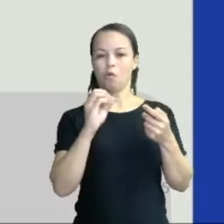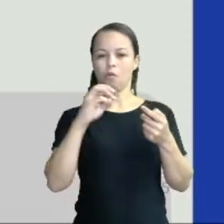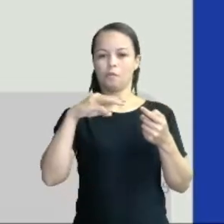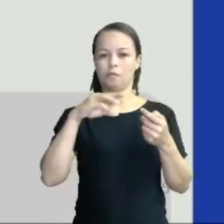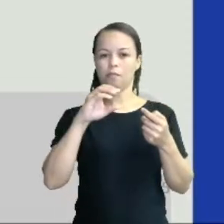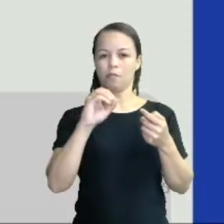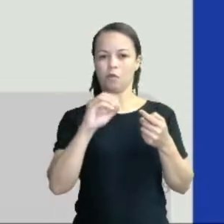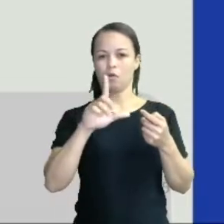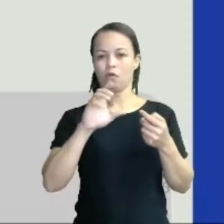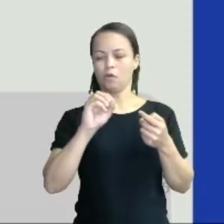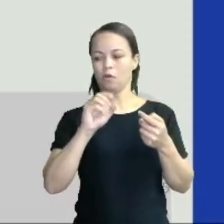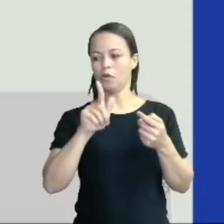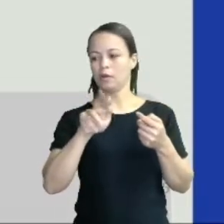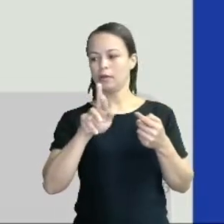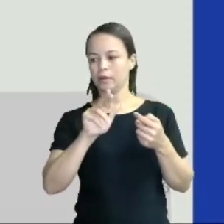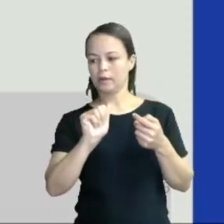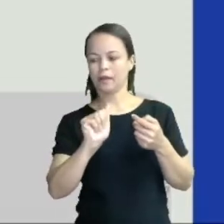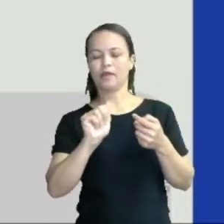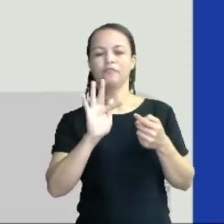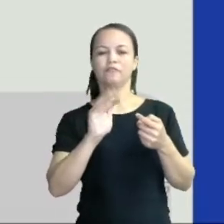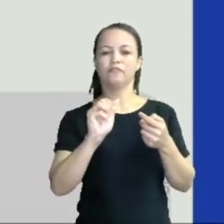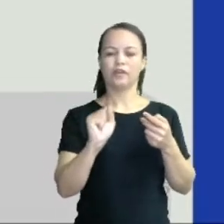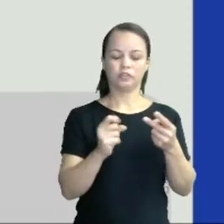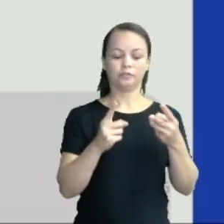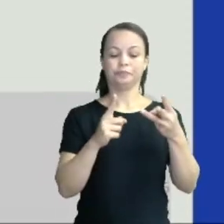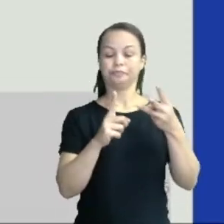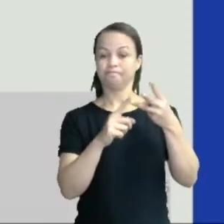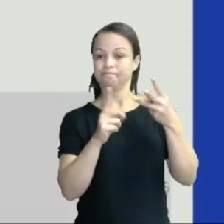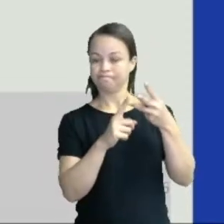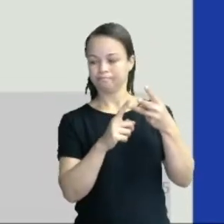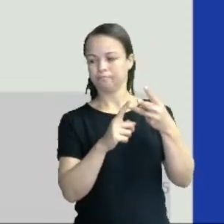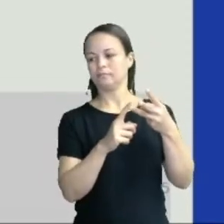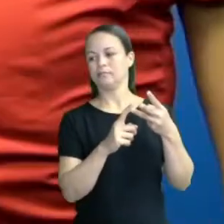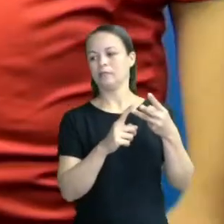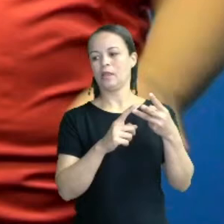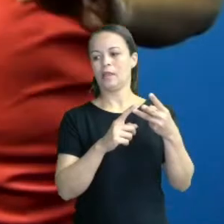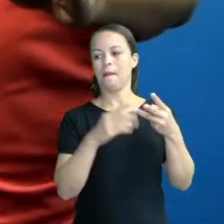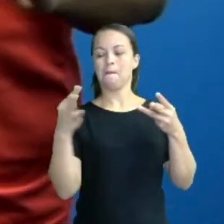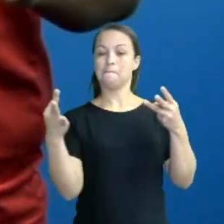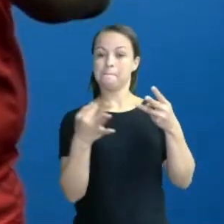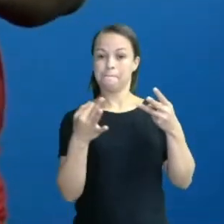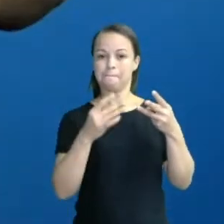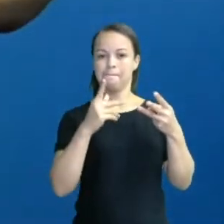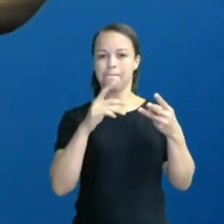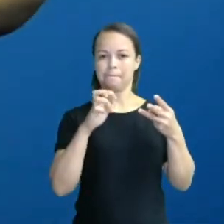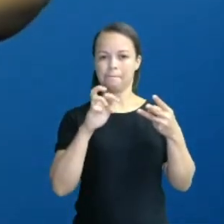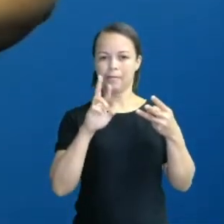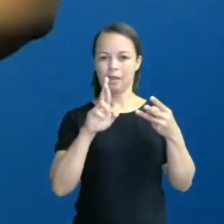homógrafas. E a terceira em palavras perfeitas. Sei que bateu